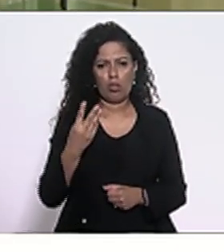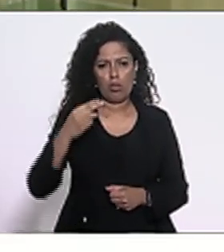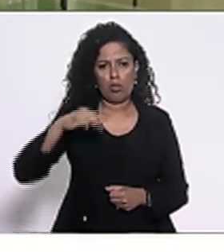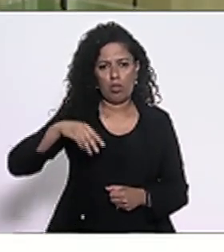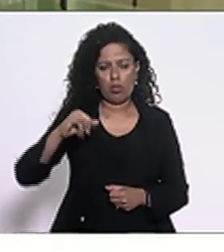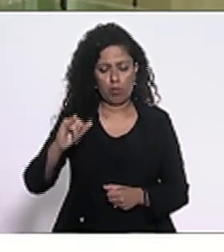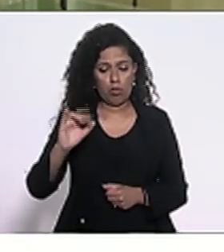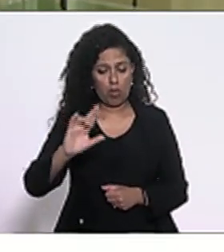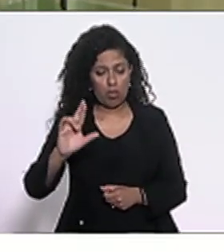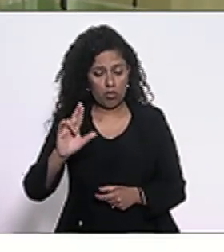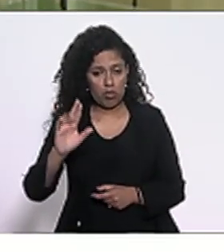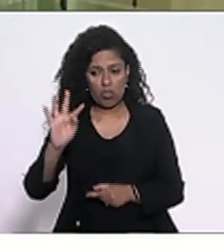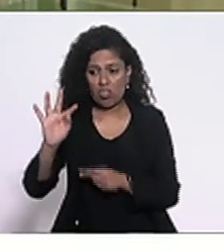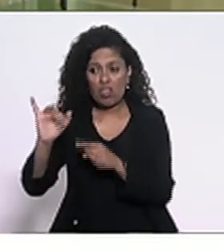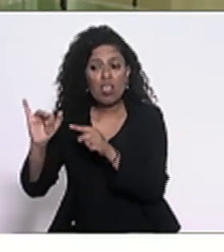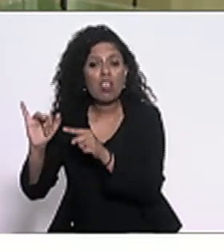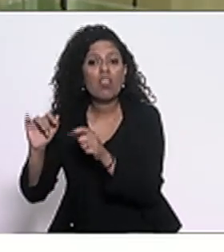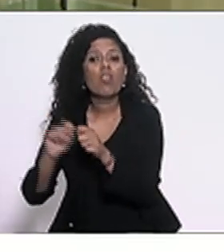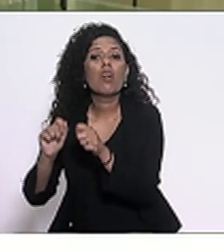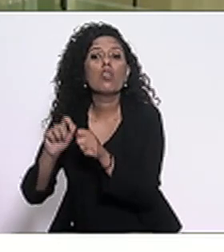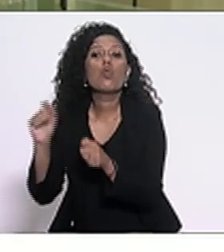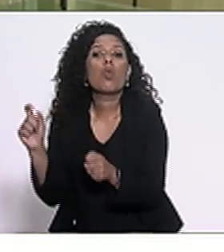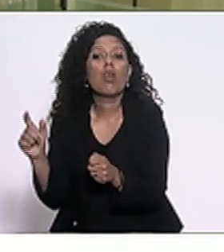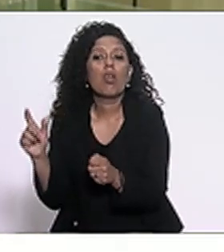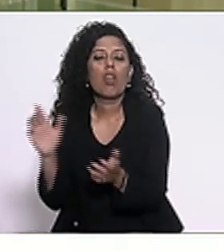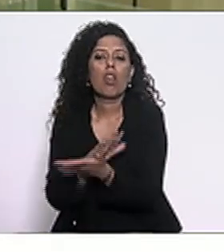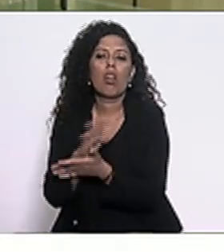tecnologia tu não faz nada. Tu não compra nenhum switch core.